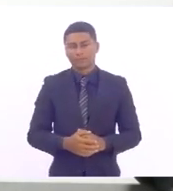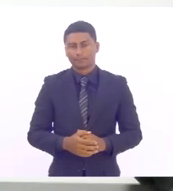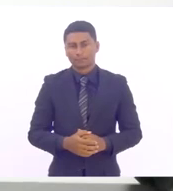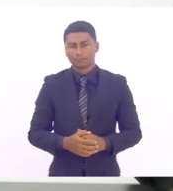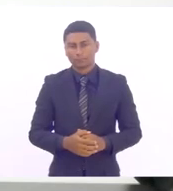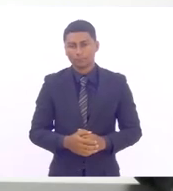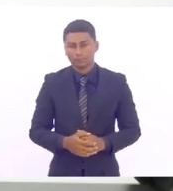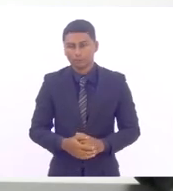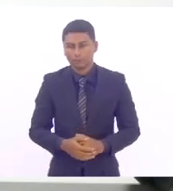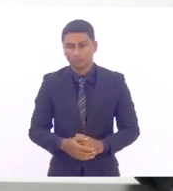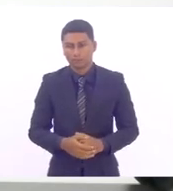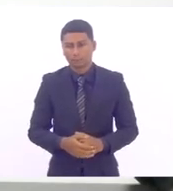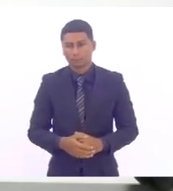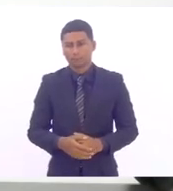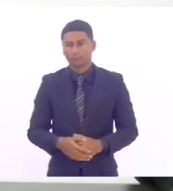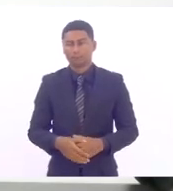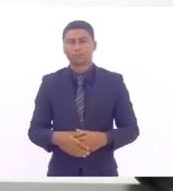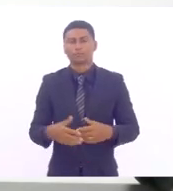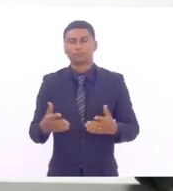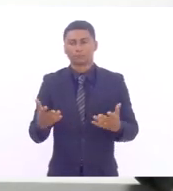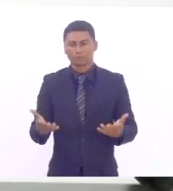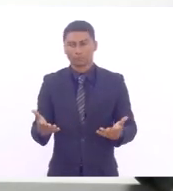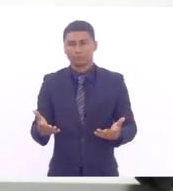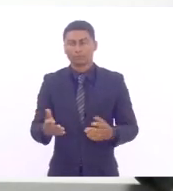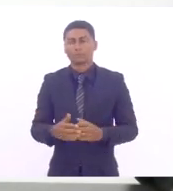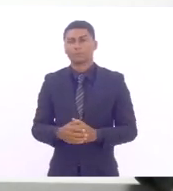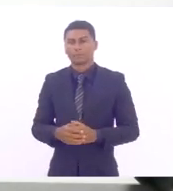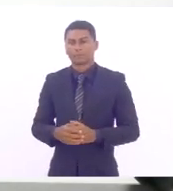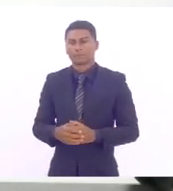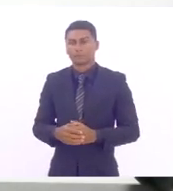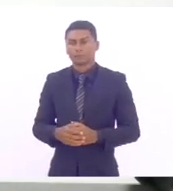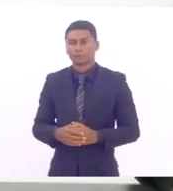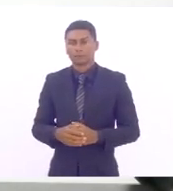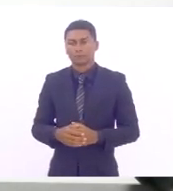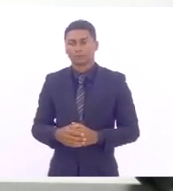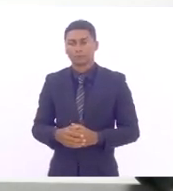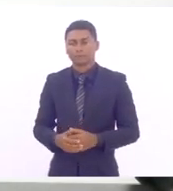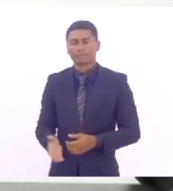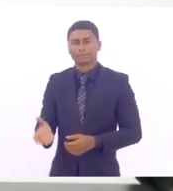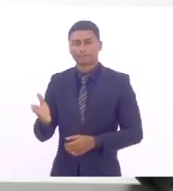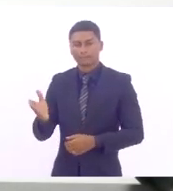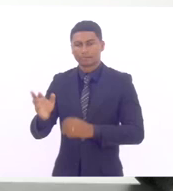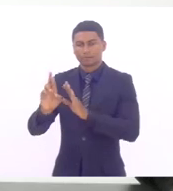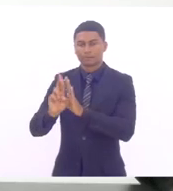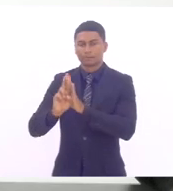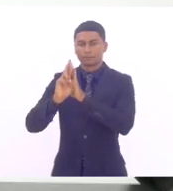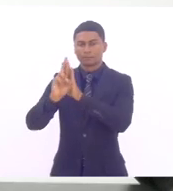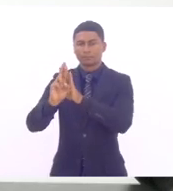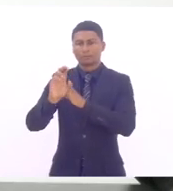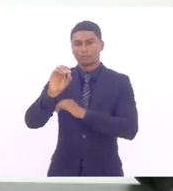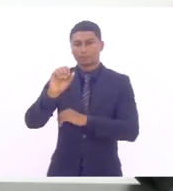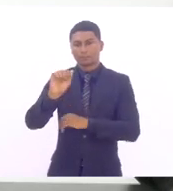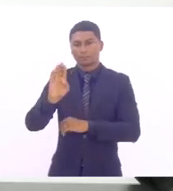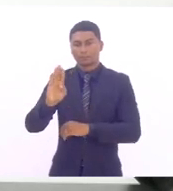que foi mencionado pelo doutor integrante da OAB, doutor advogado,